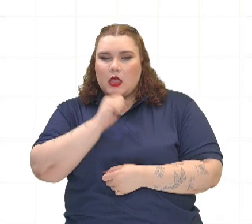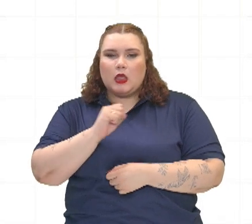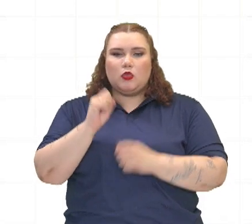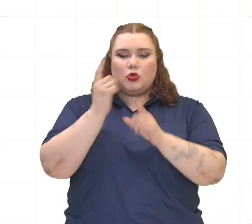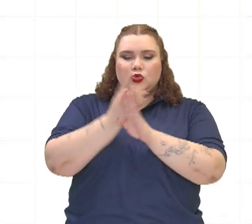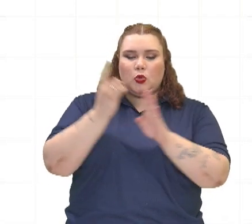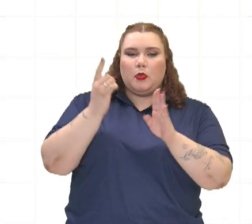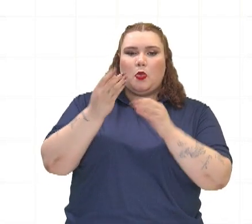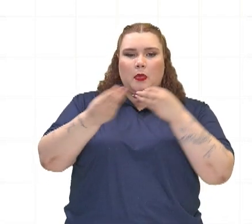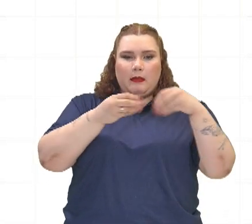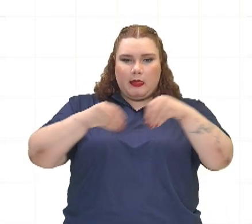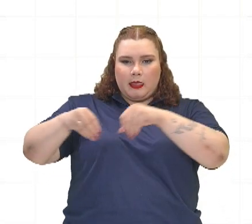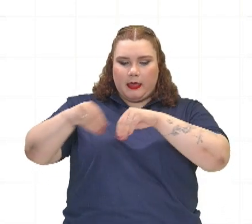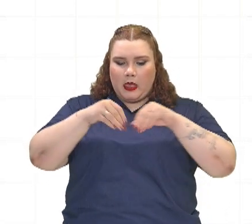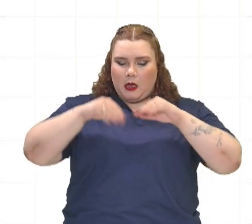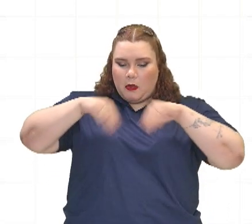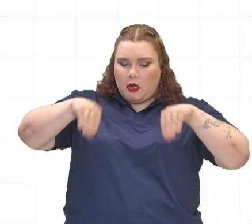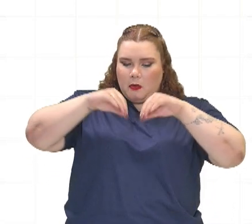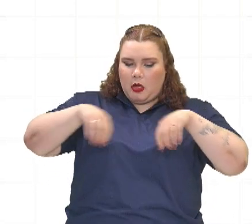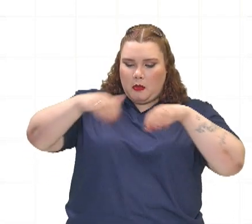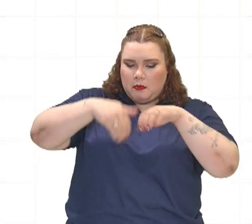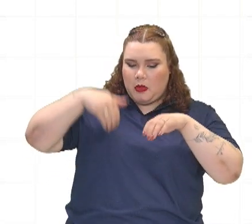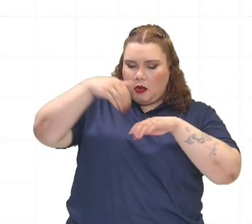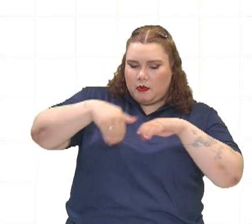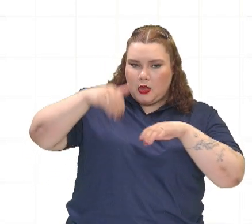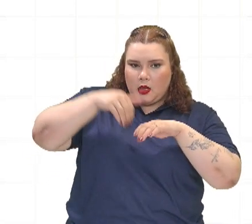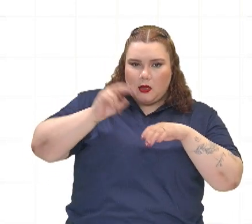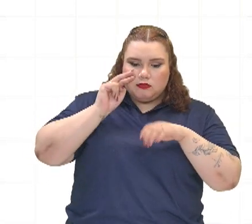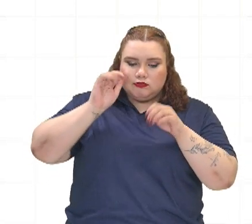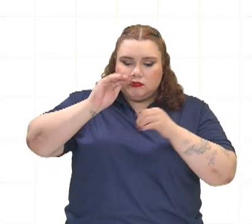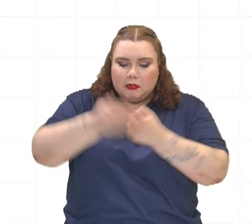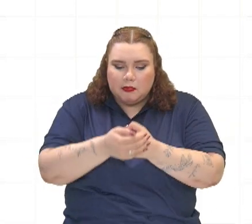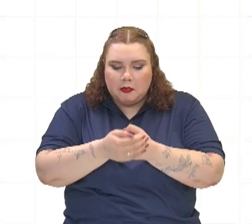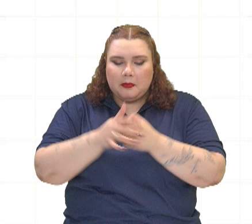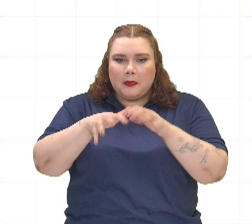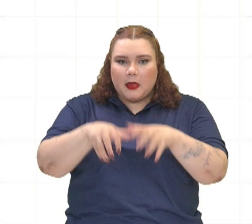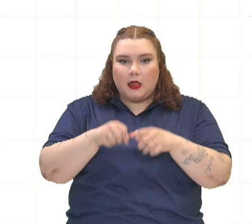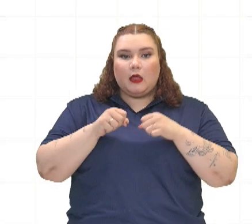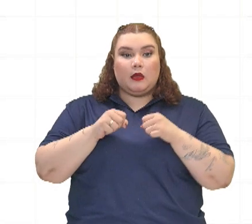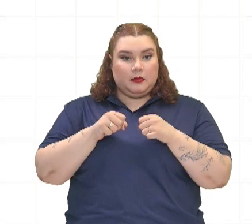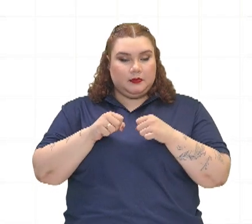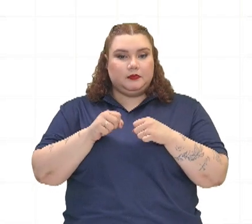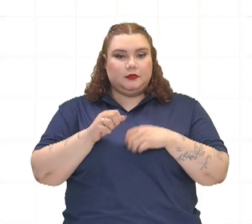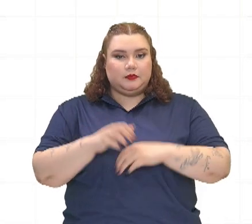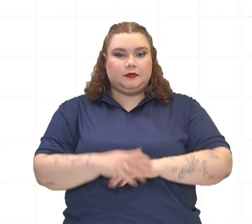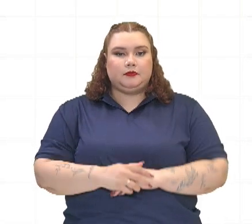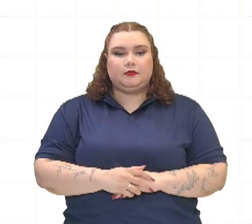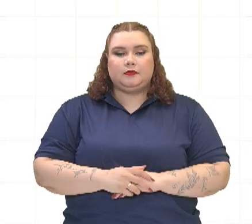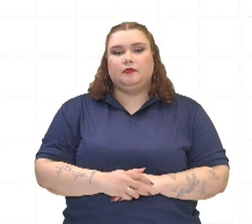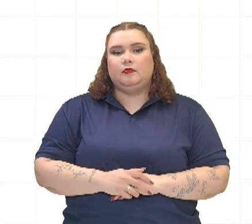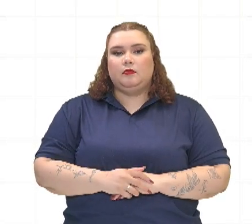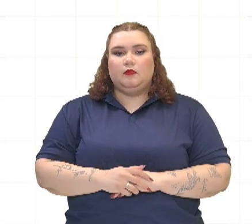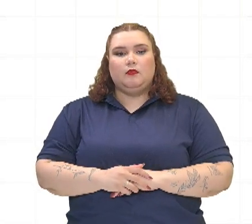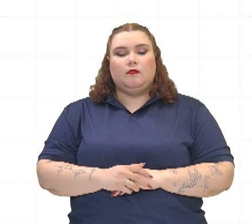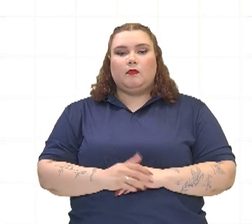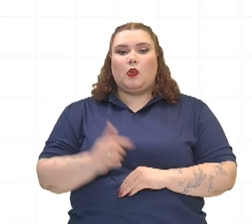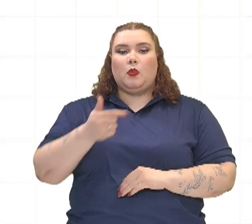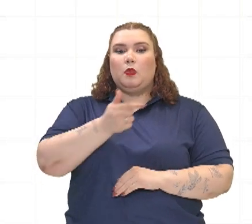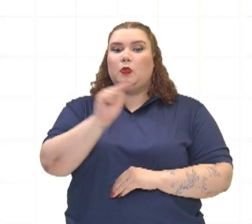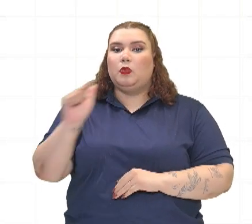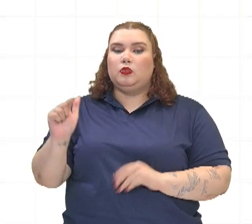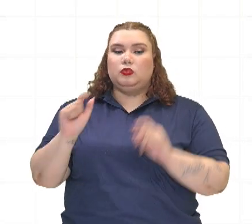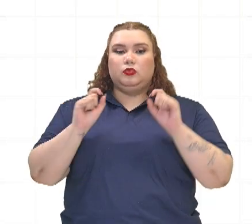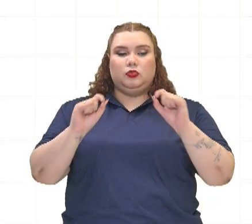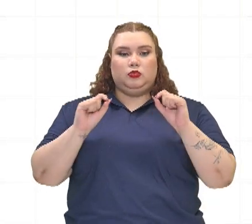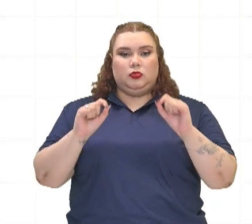arqueólogos encontram cavando na terra como tesouros escondidos. As